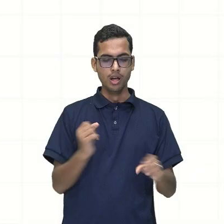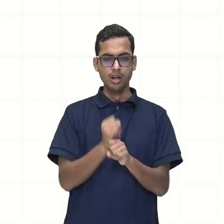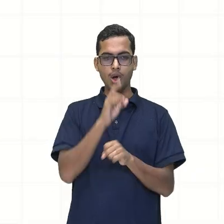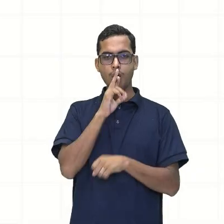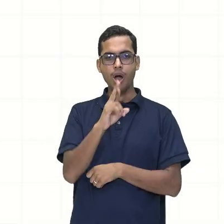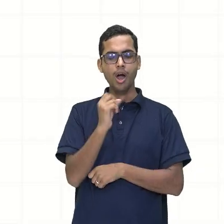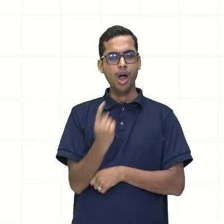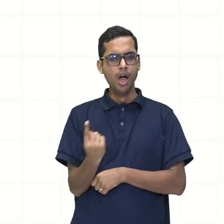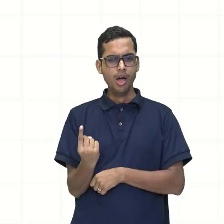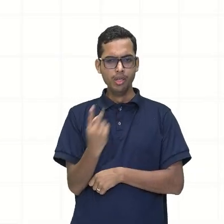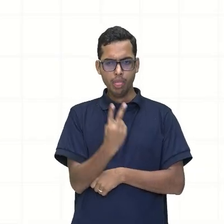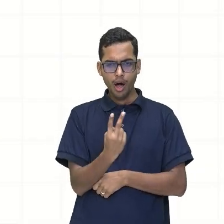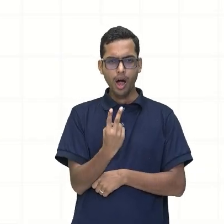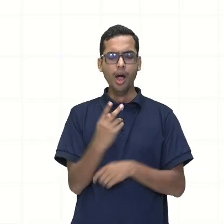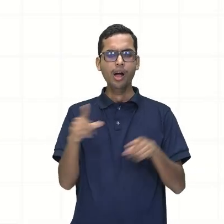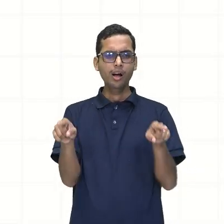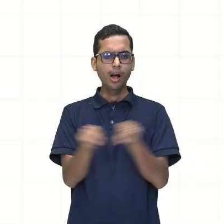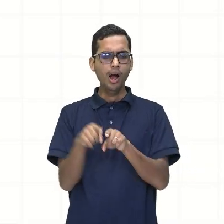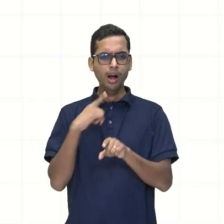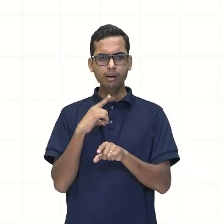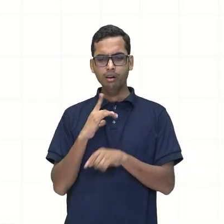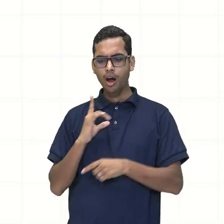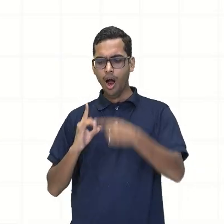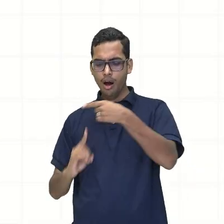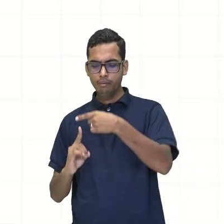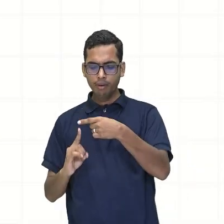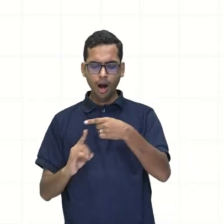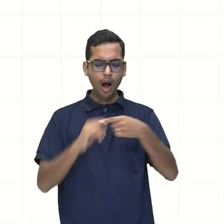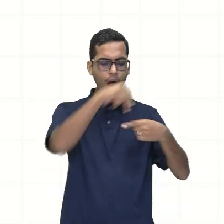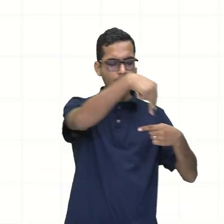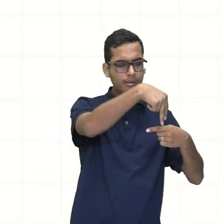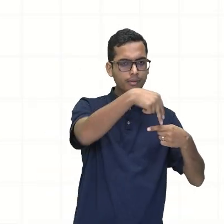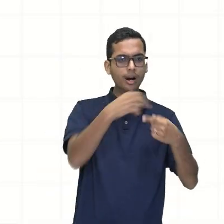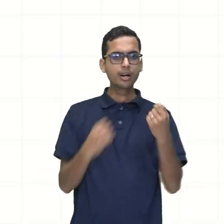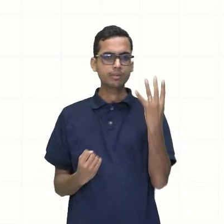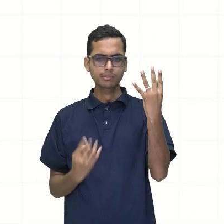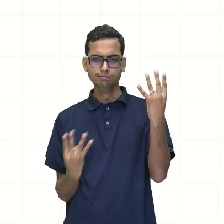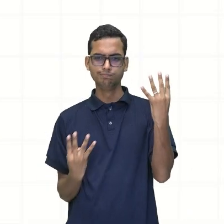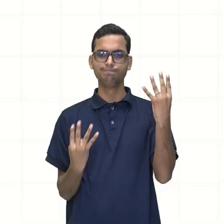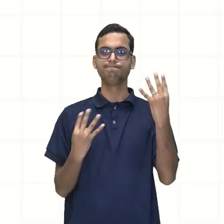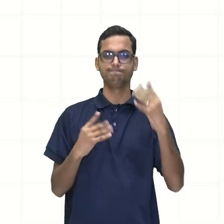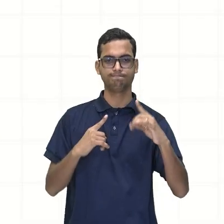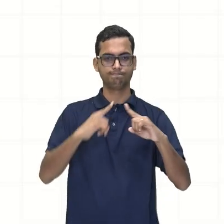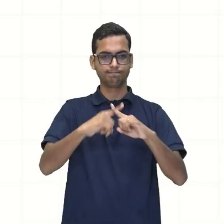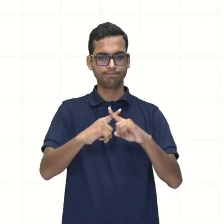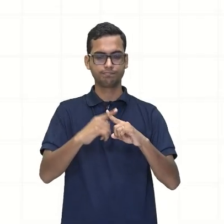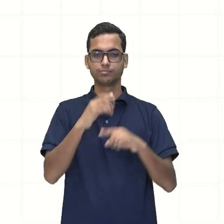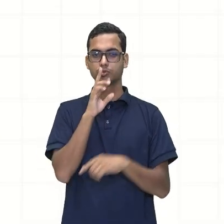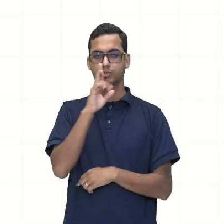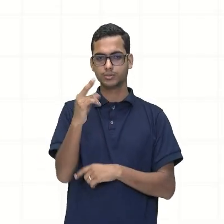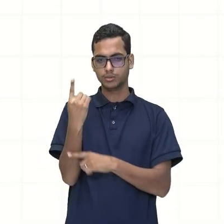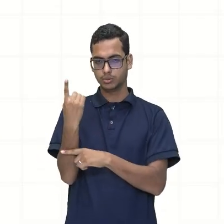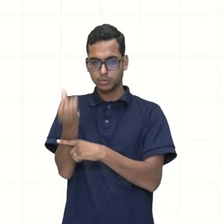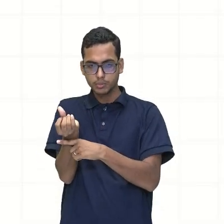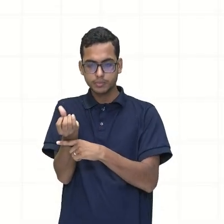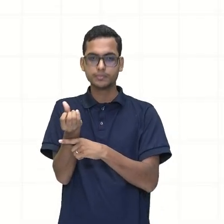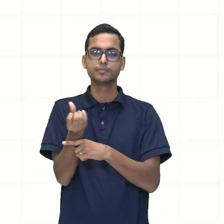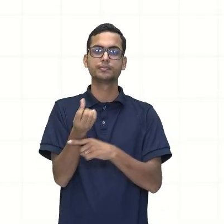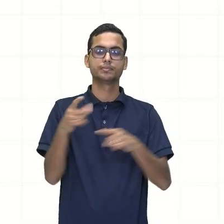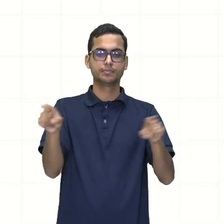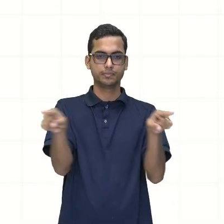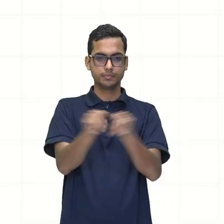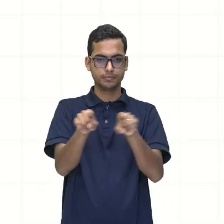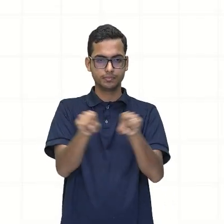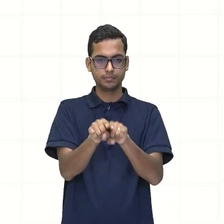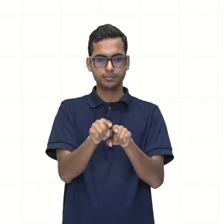Multiplica numerador com denominador, 4 vezes 4 é 16. Repete aqui